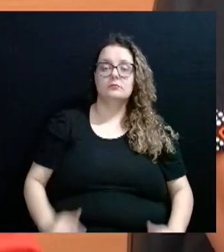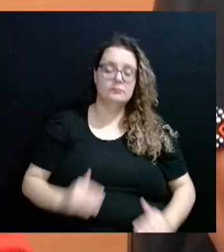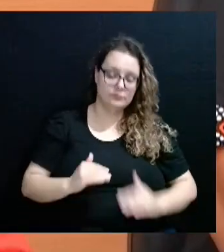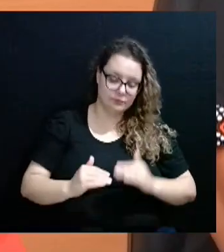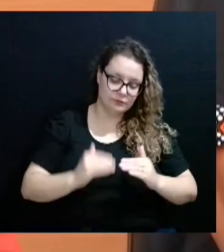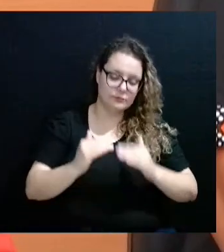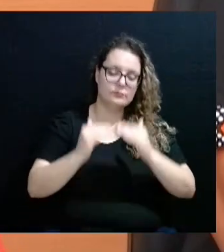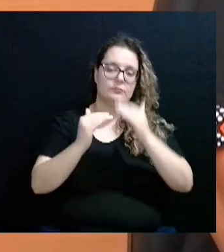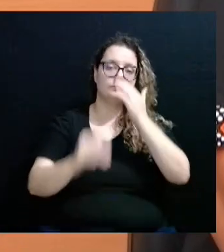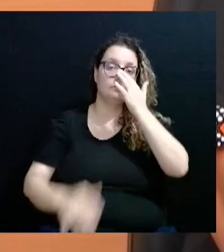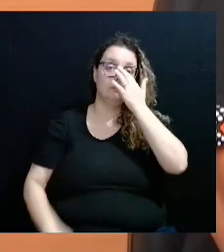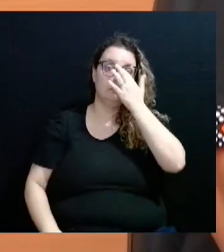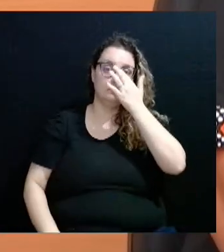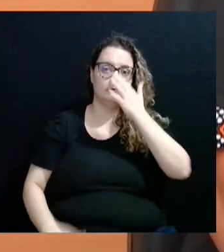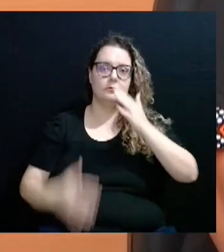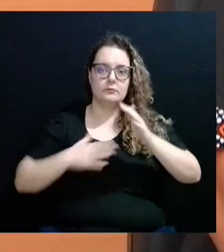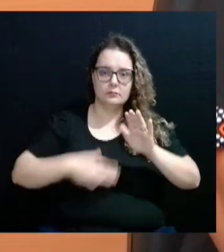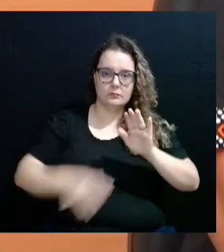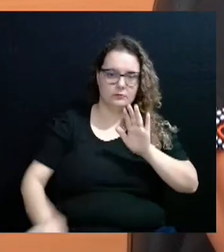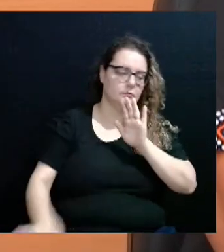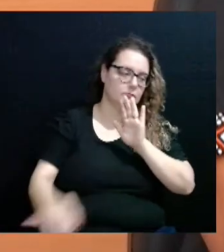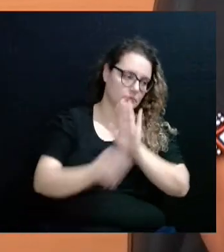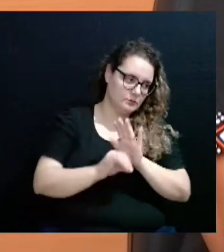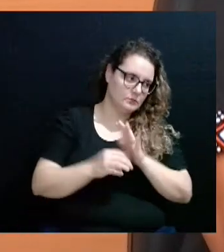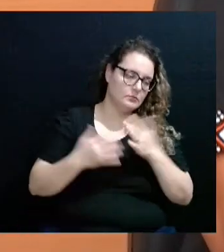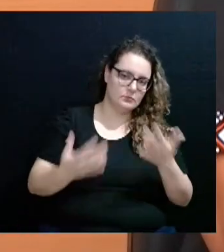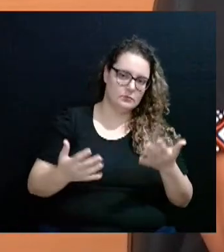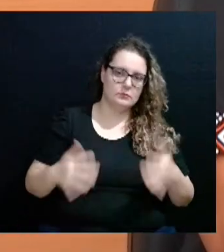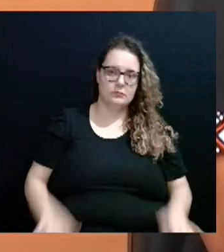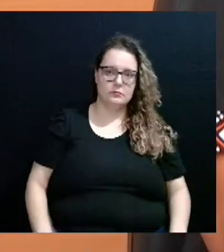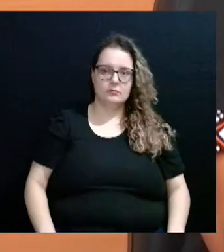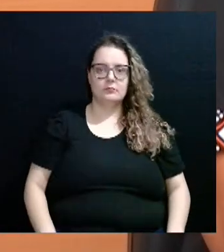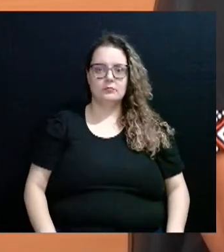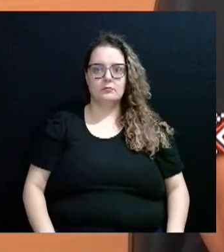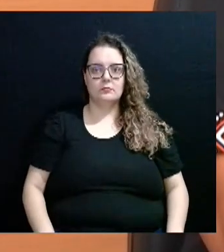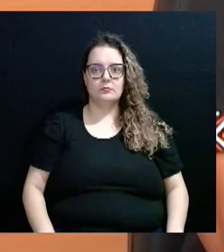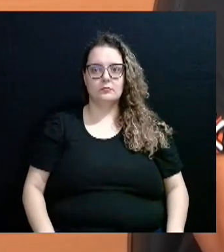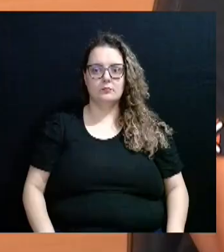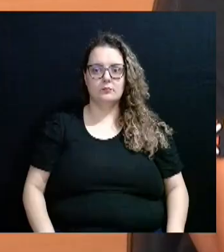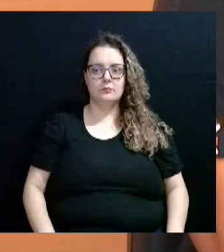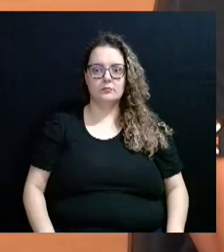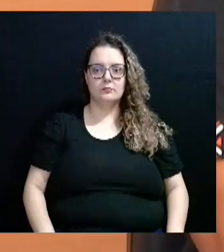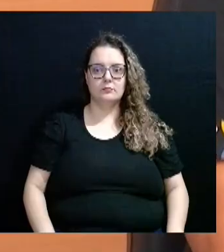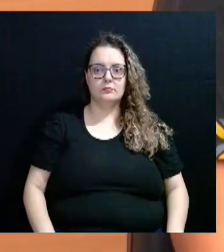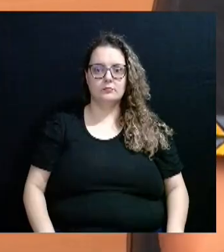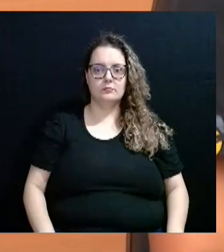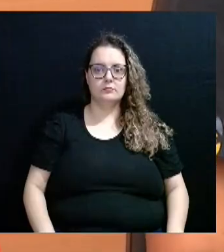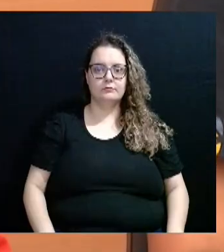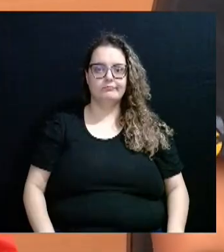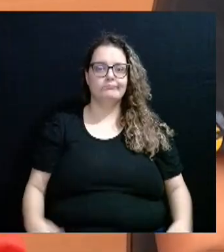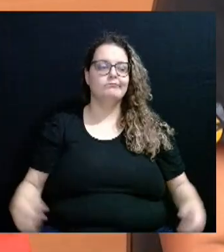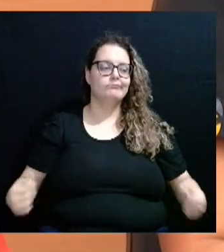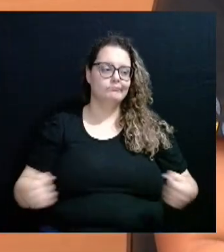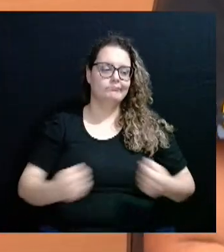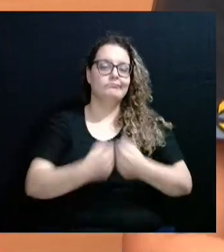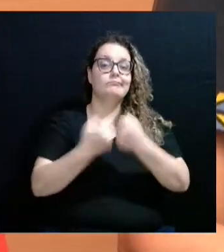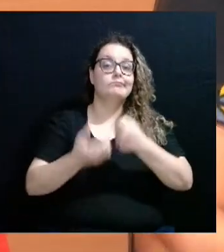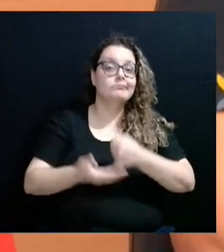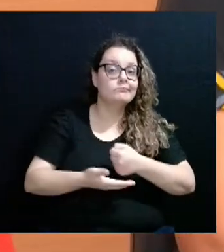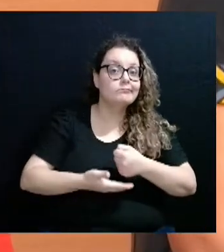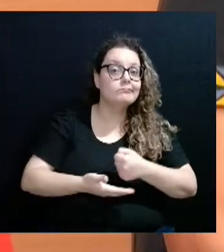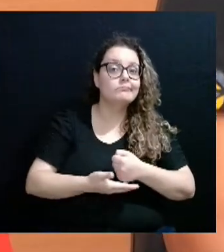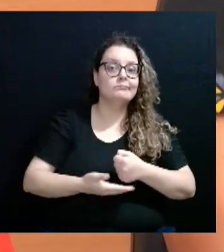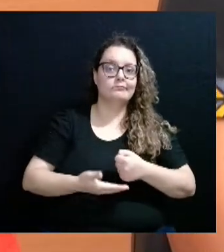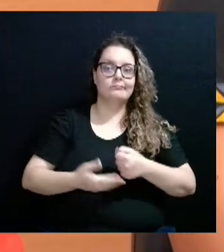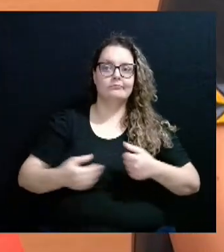minha identidade com muitos conflitos, na base dos conflitos